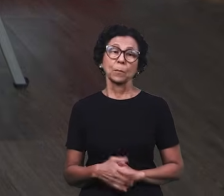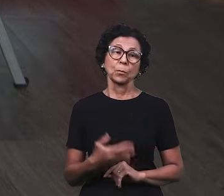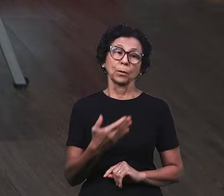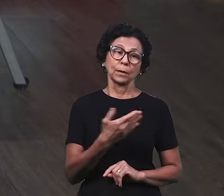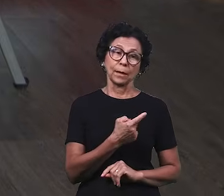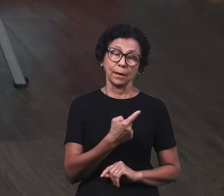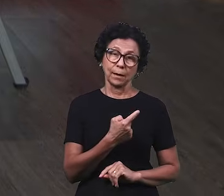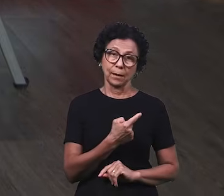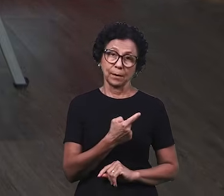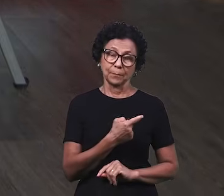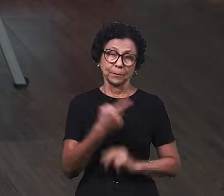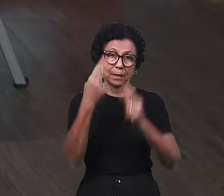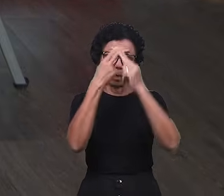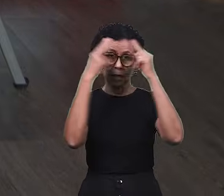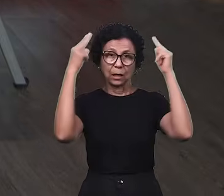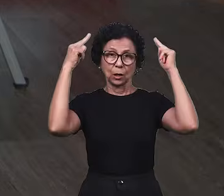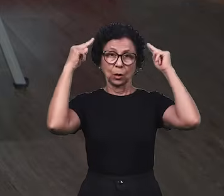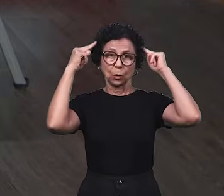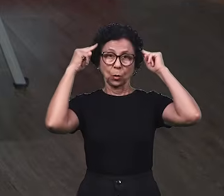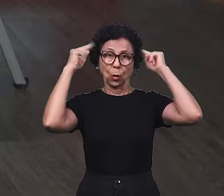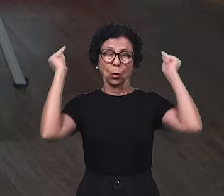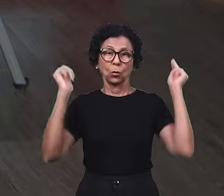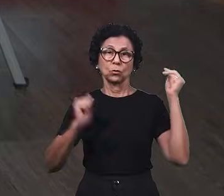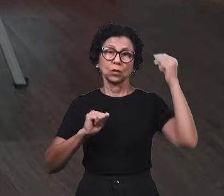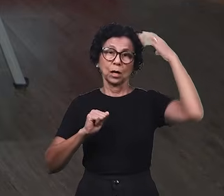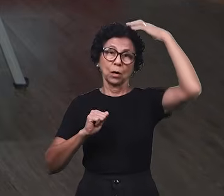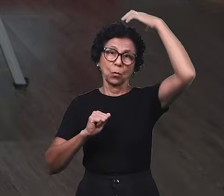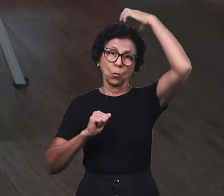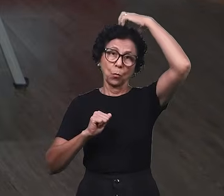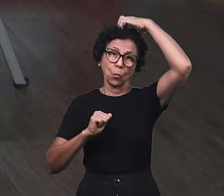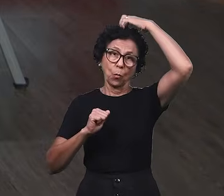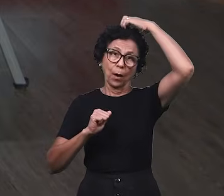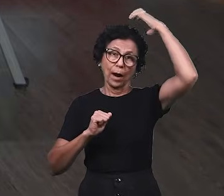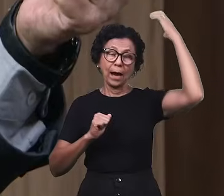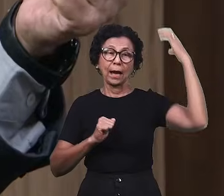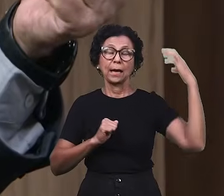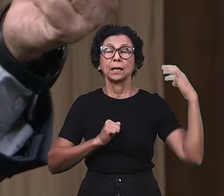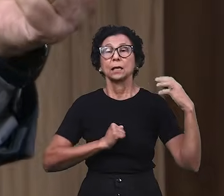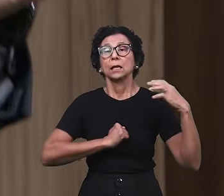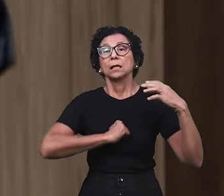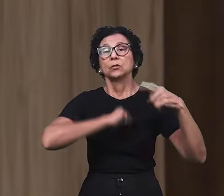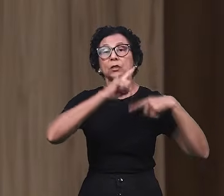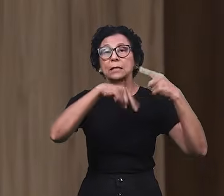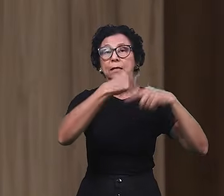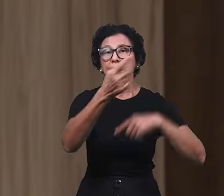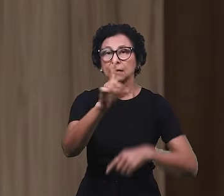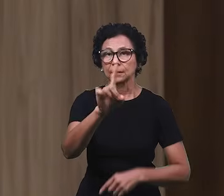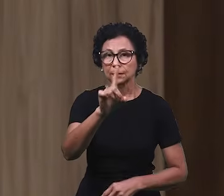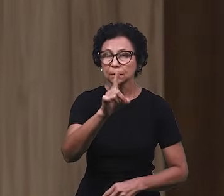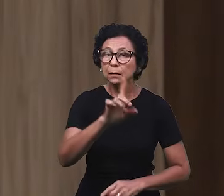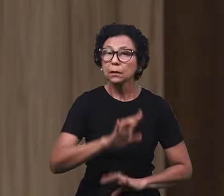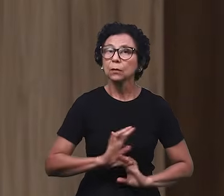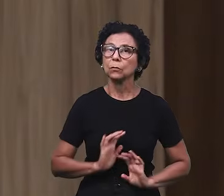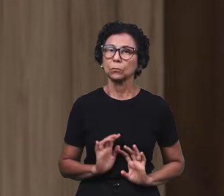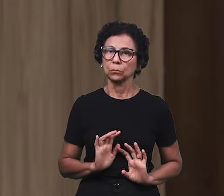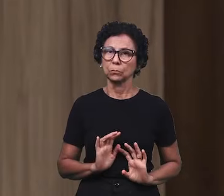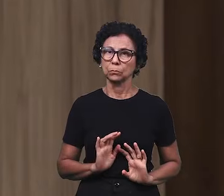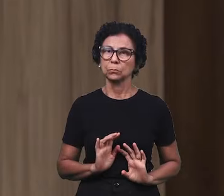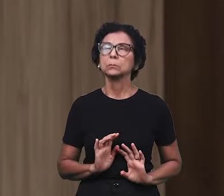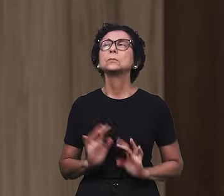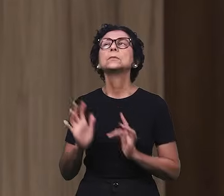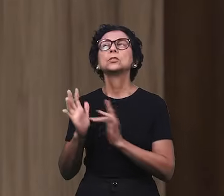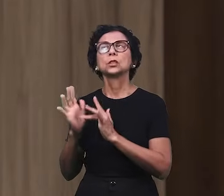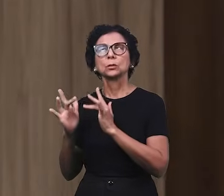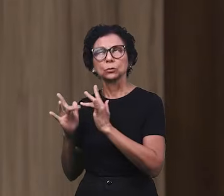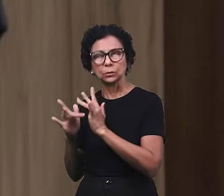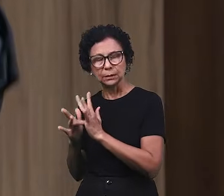romano. Né? Pelo Senado romano. Ele não era legitimamente um rei. Então, Jesus, sim. Jesus